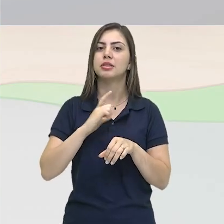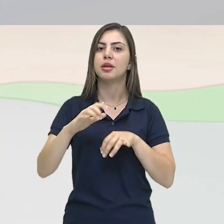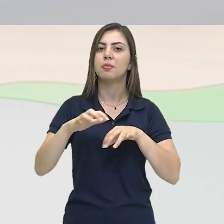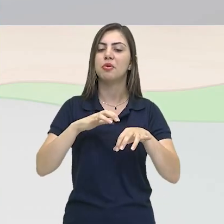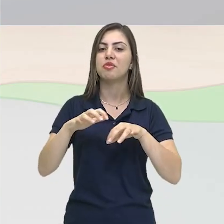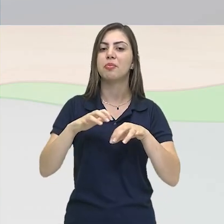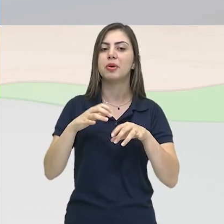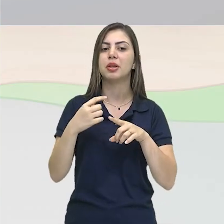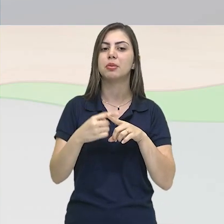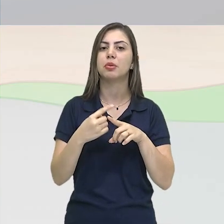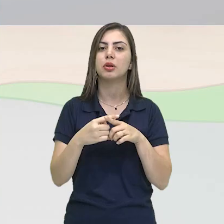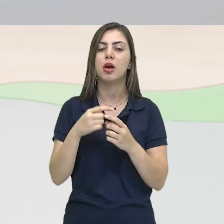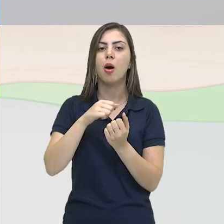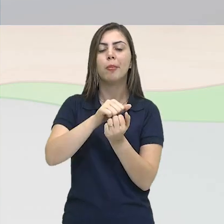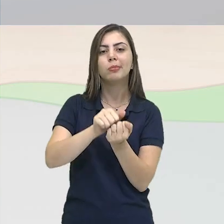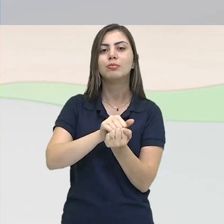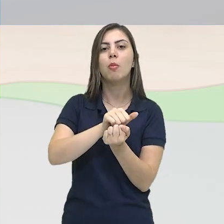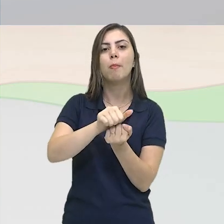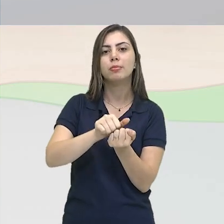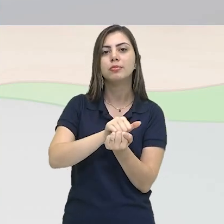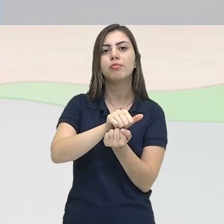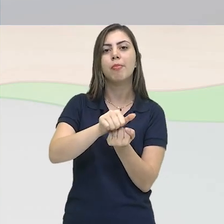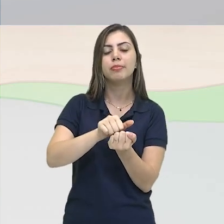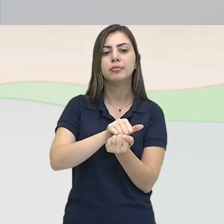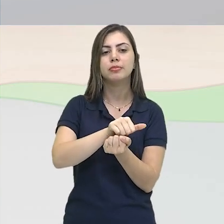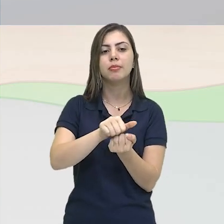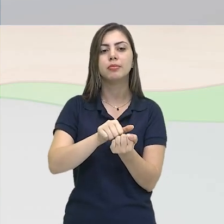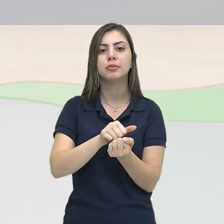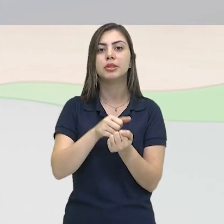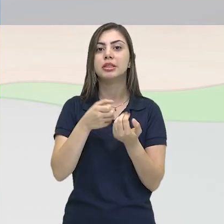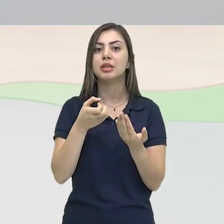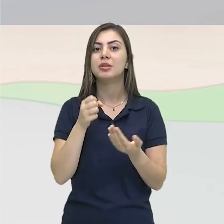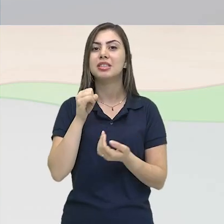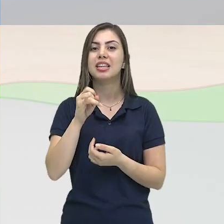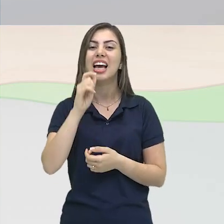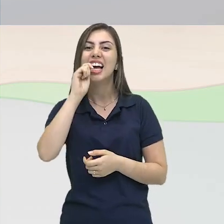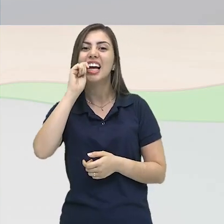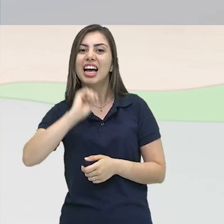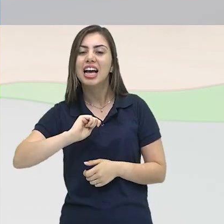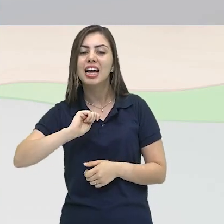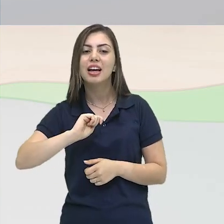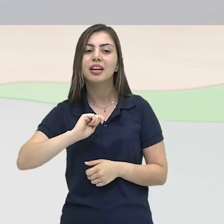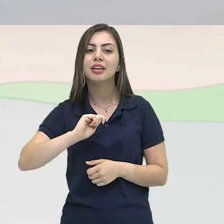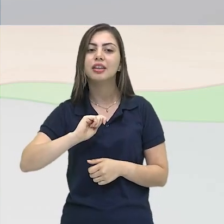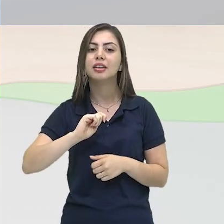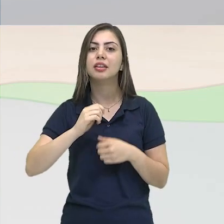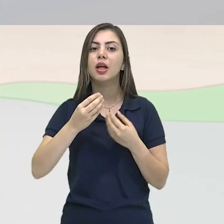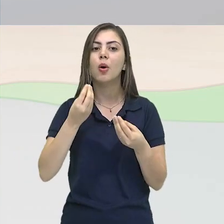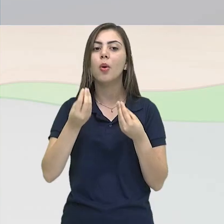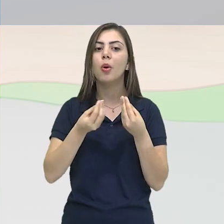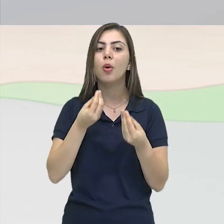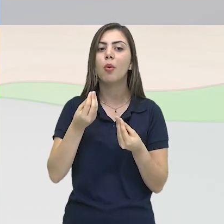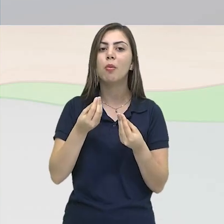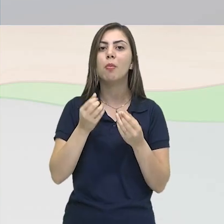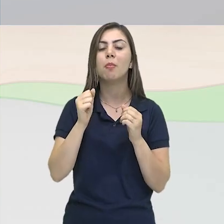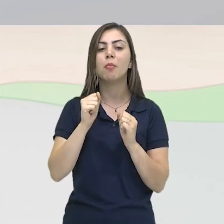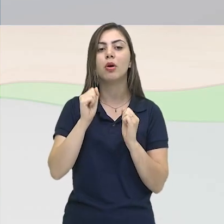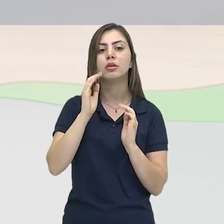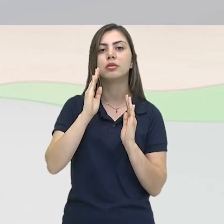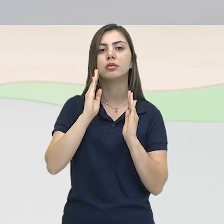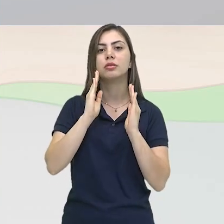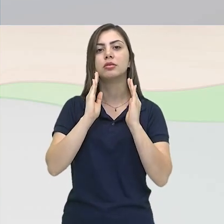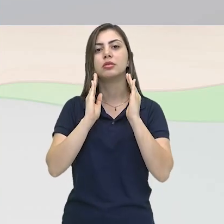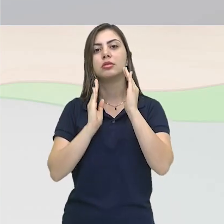mobilidade quando nós mastigamos, tanto que quando você arranca um dente, ele vai inclinando por conta